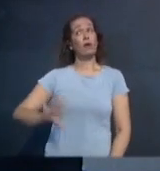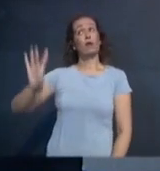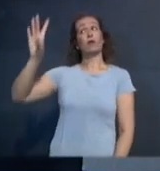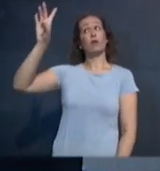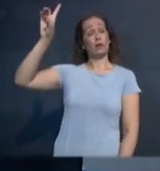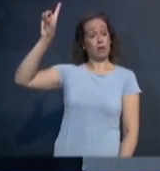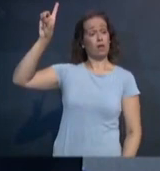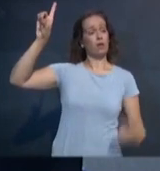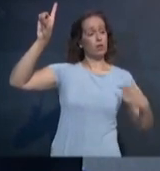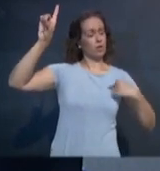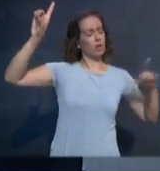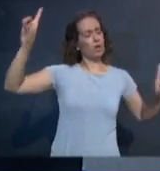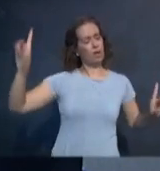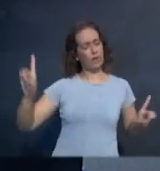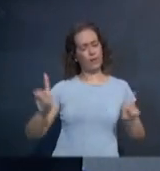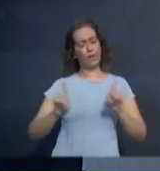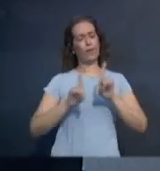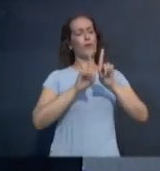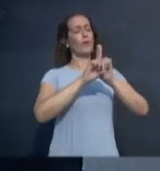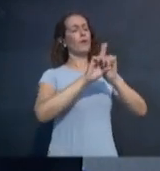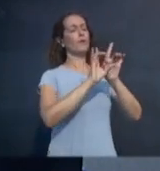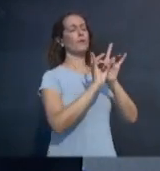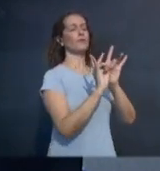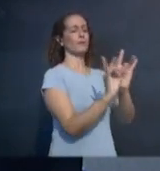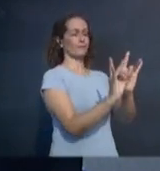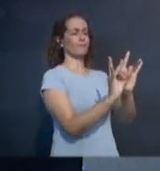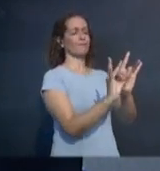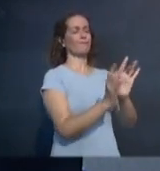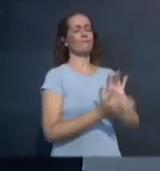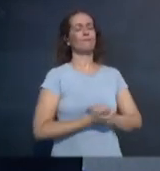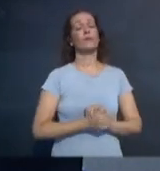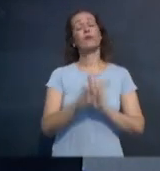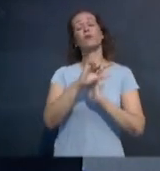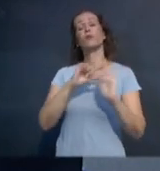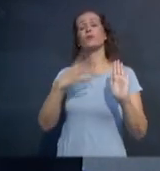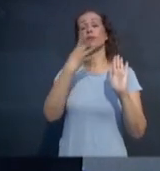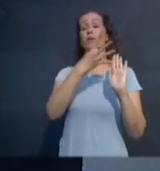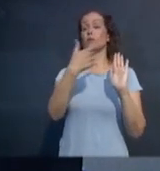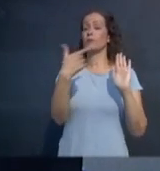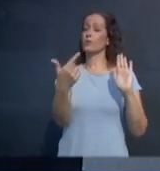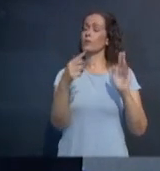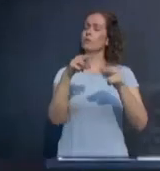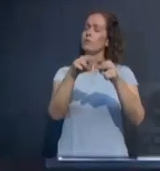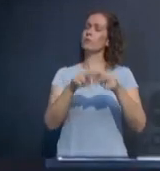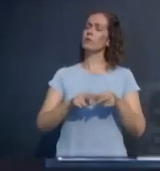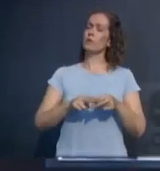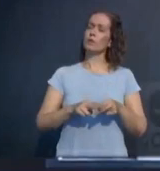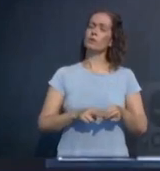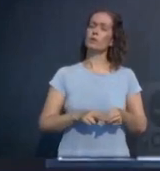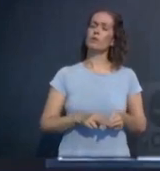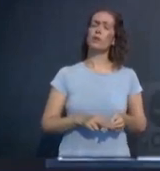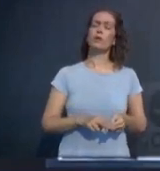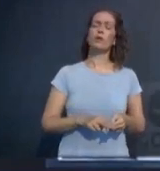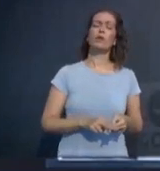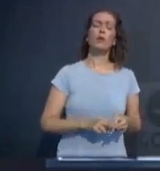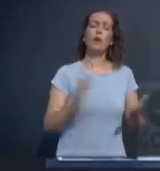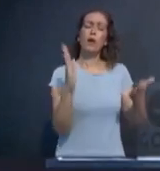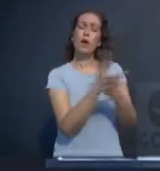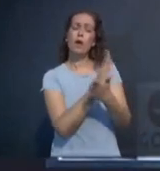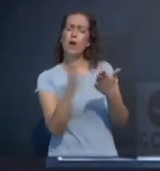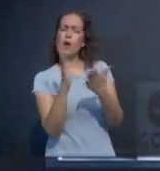mim e eu nele." Olha o verso 42. Por causa disso que muitos ali o